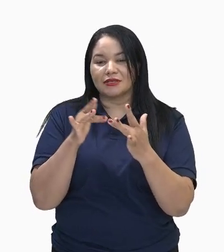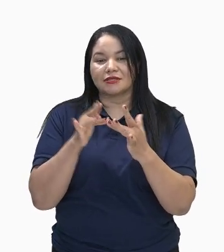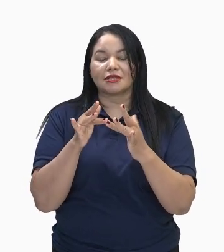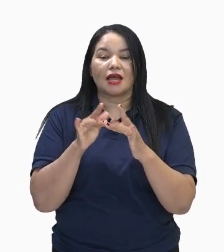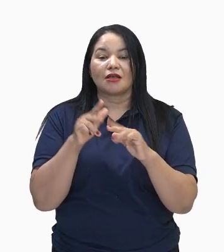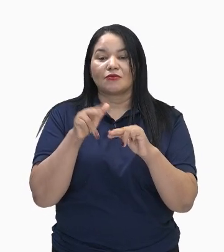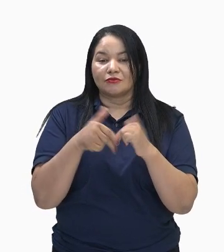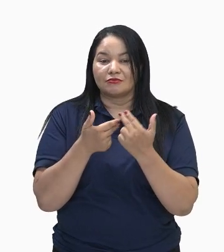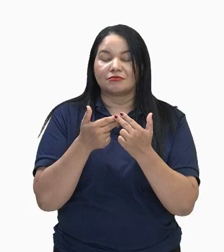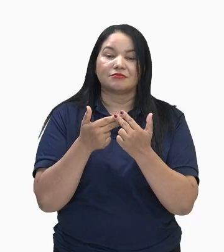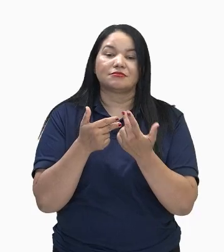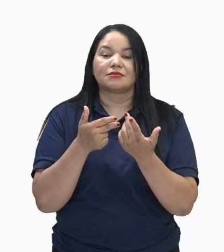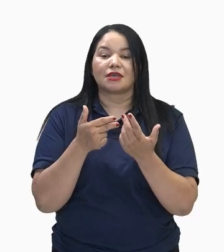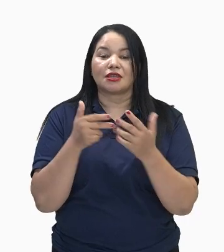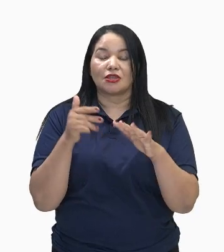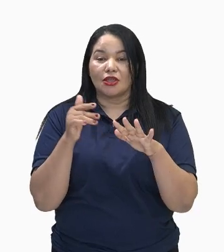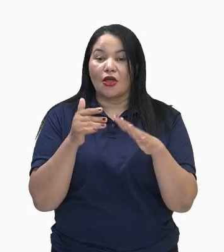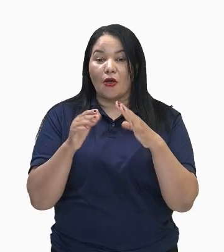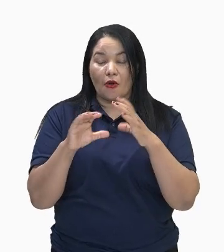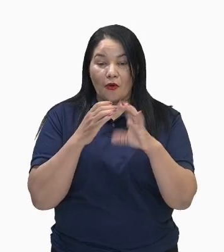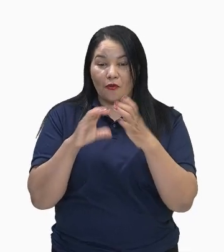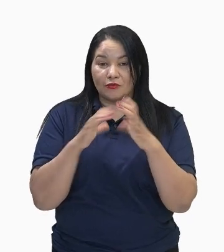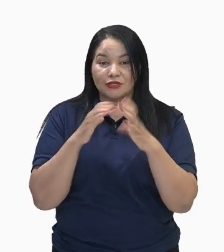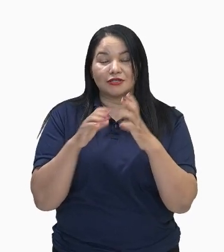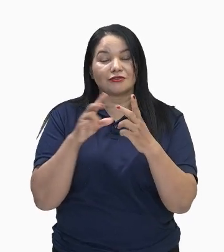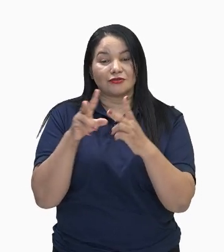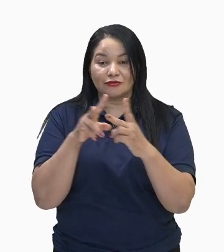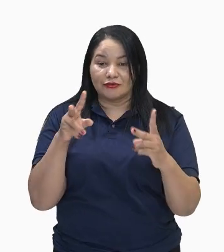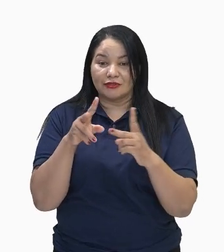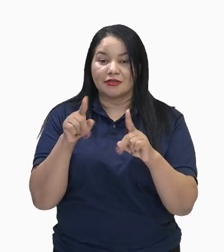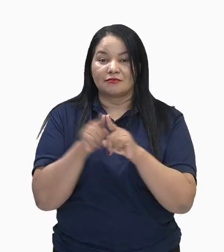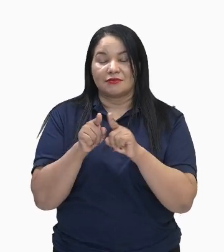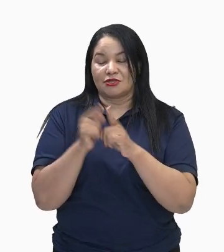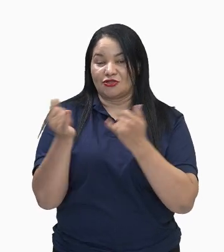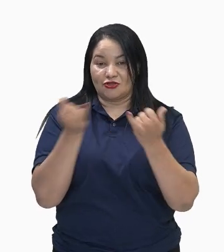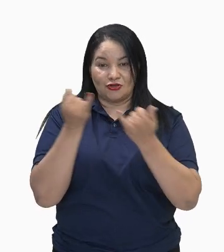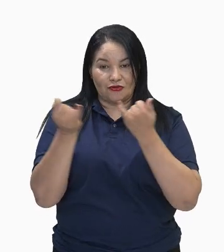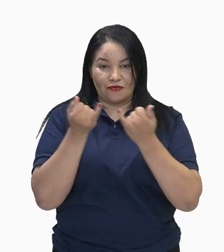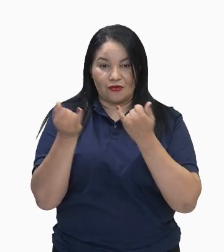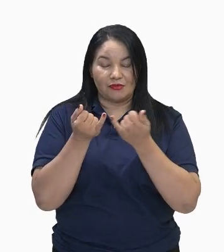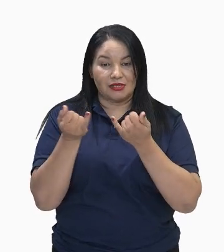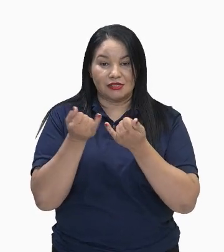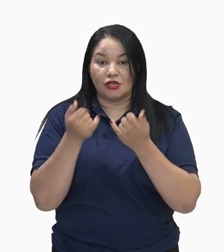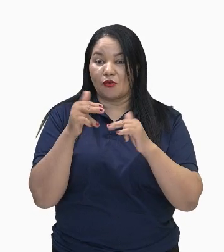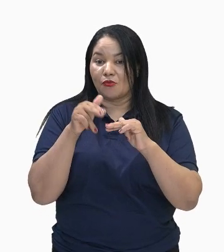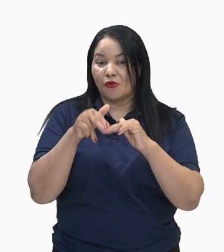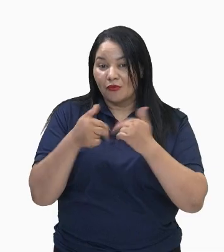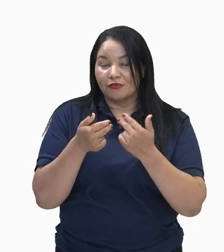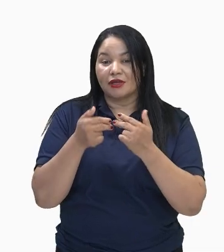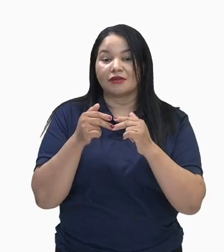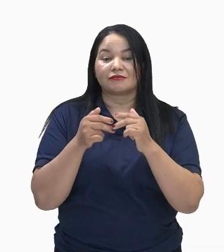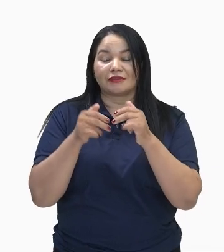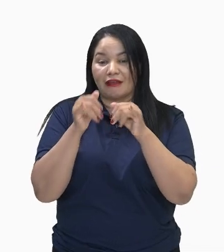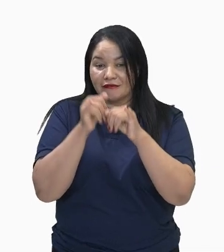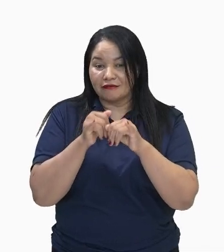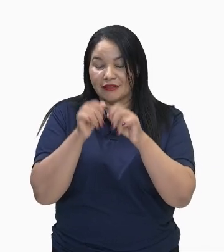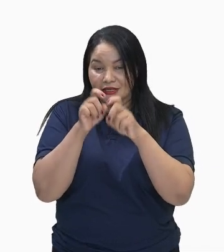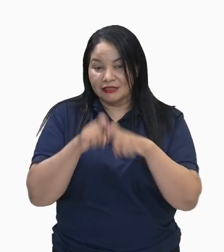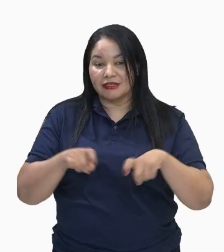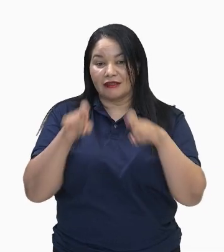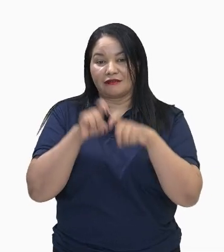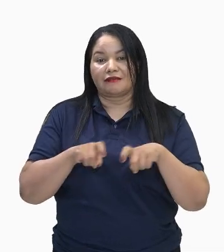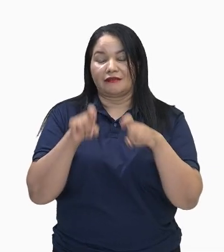das redes de comunicação e de informação através da internet,